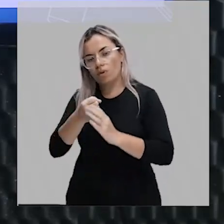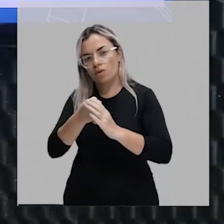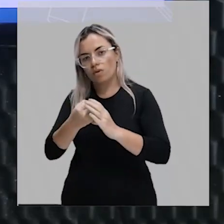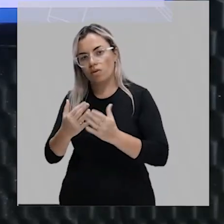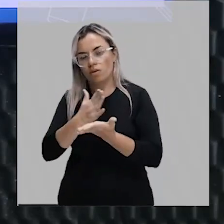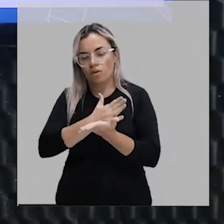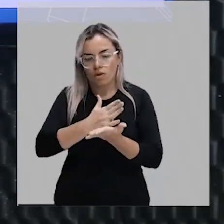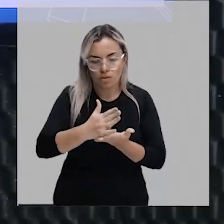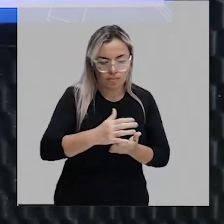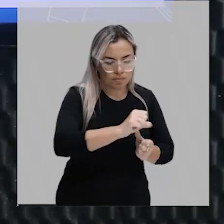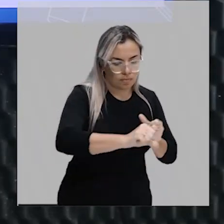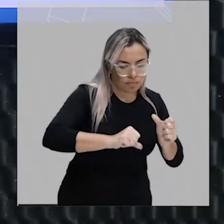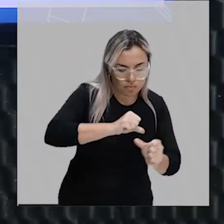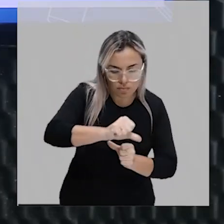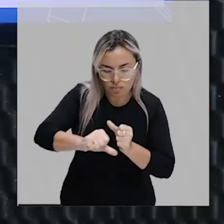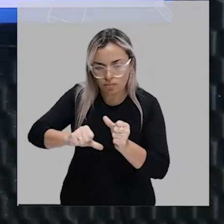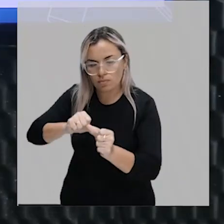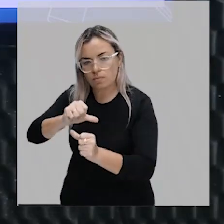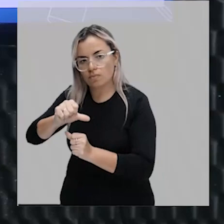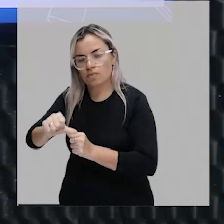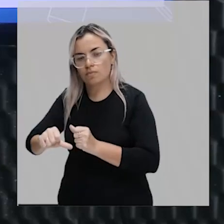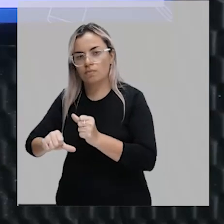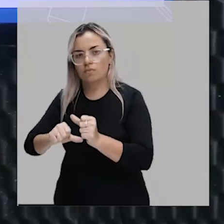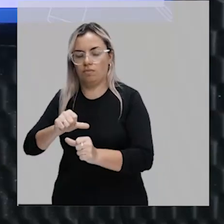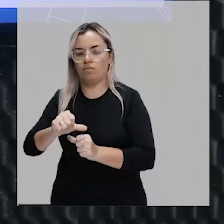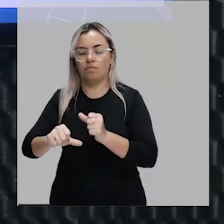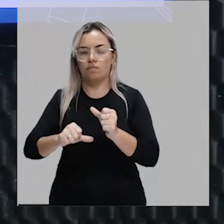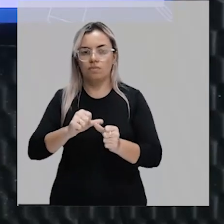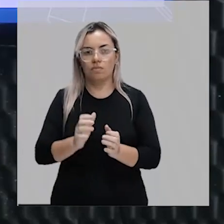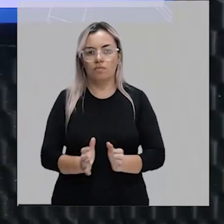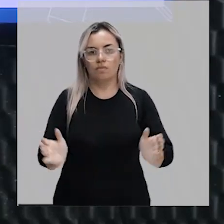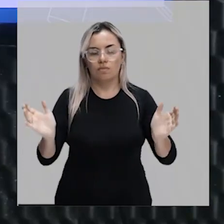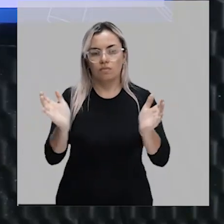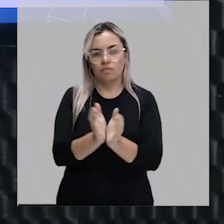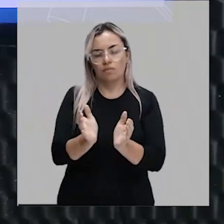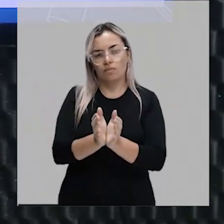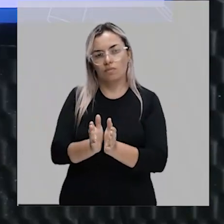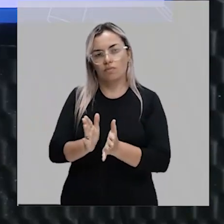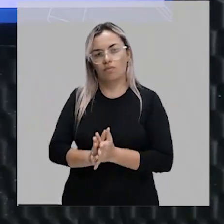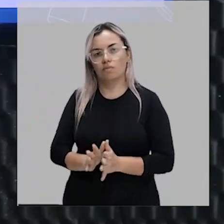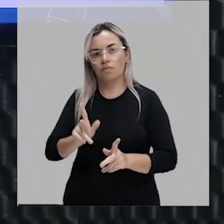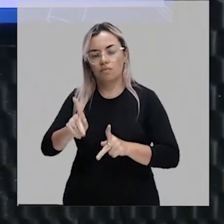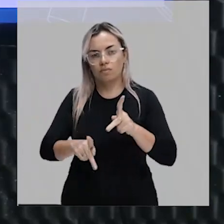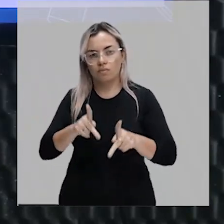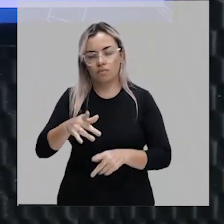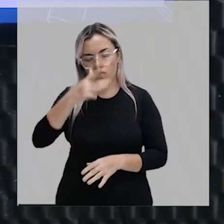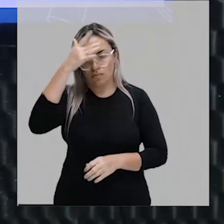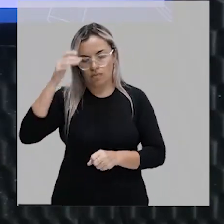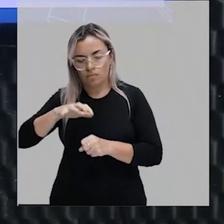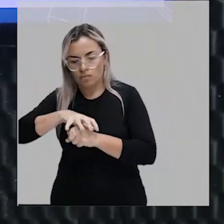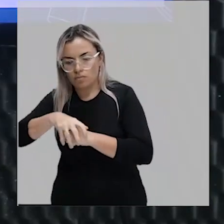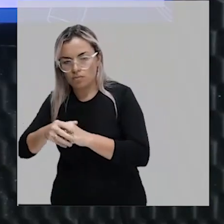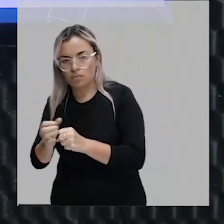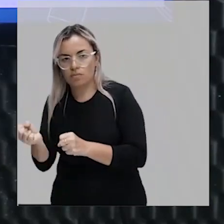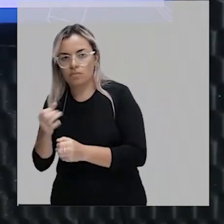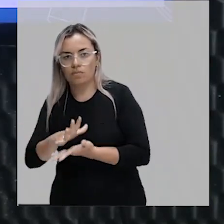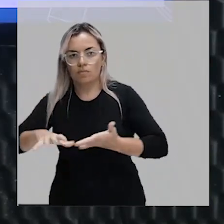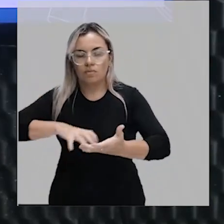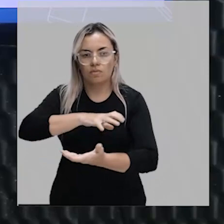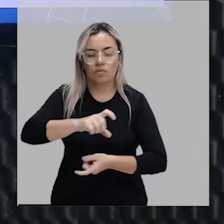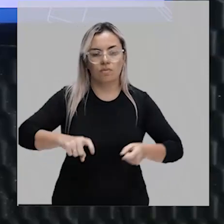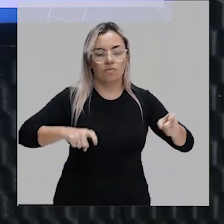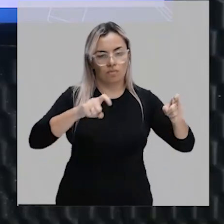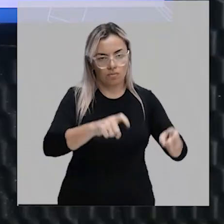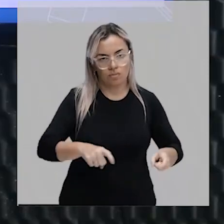partir dessas transformações que ocorreram com esses grupos humanos no Neolítico, ou seja, com a Revolução Agrícola e